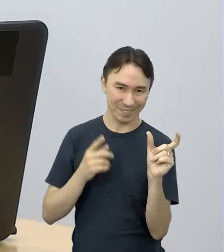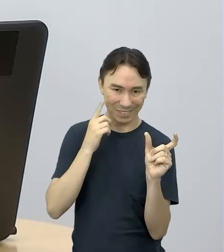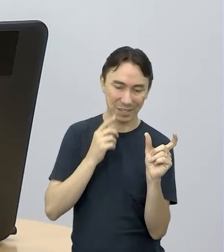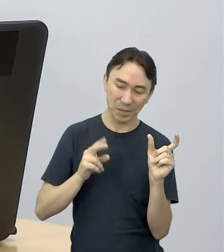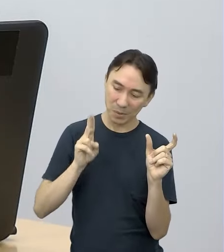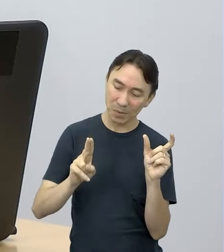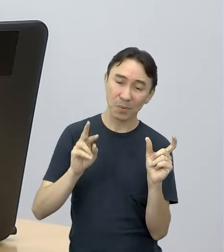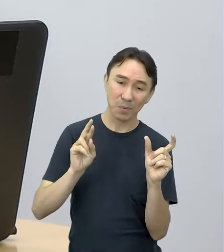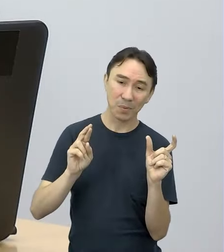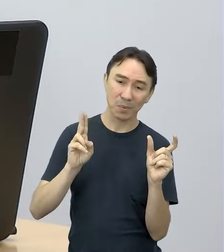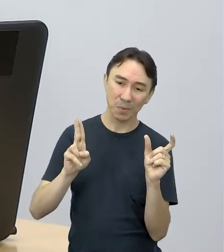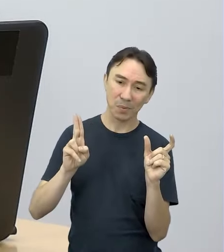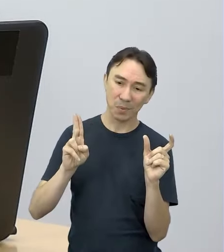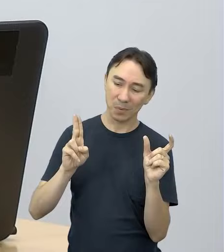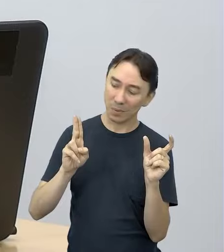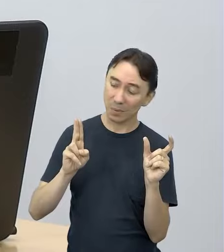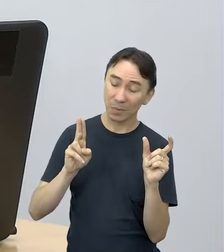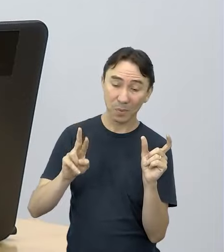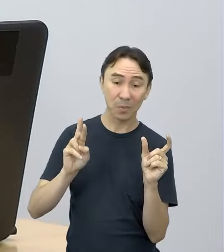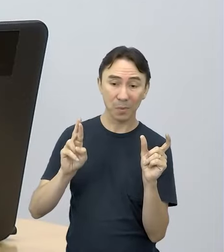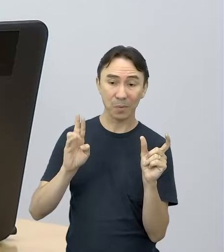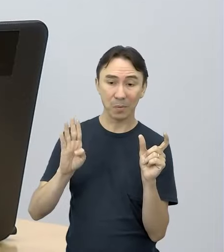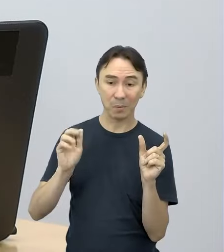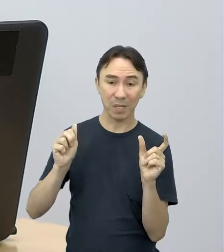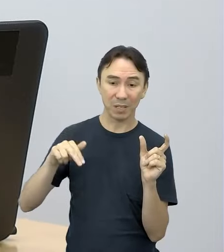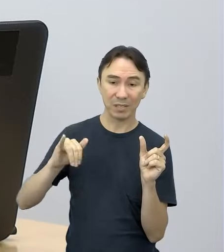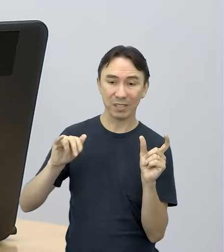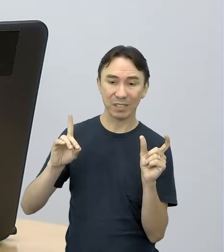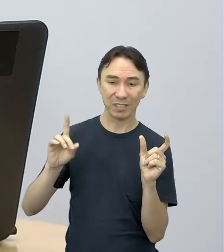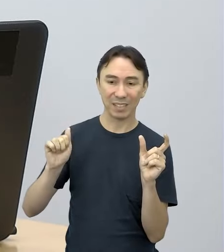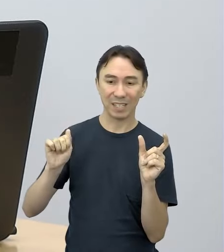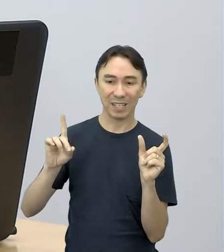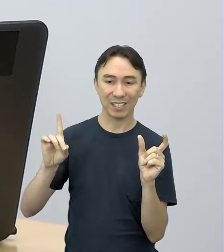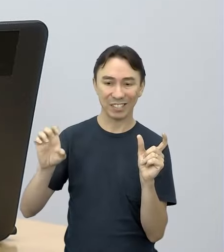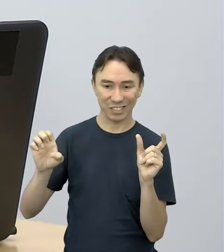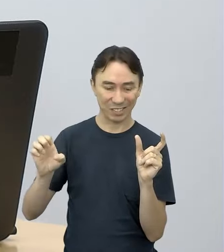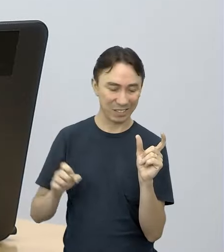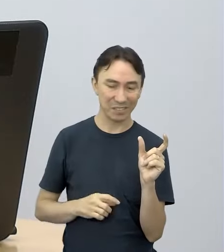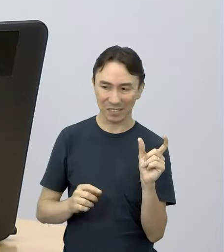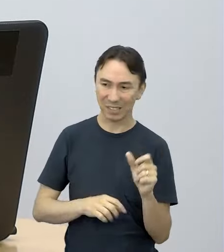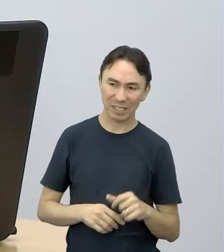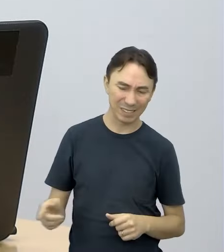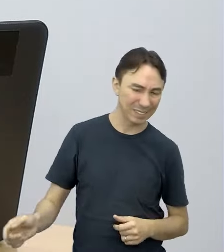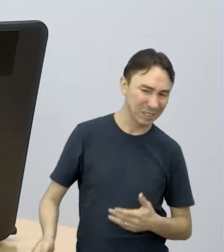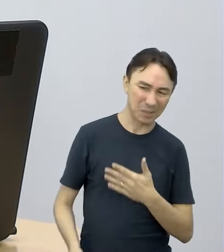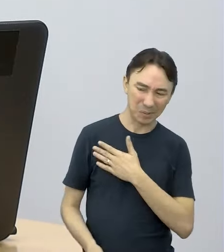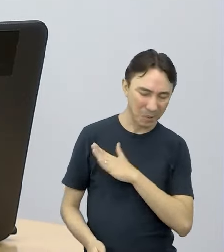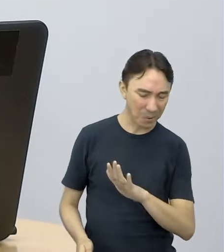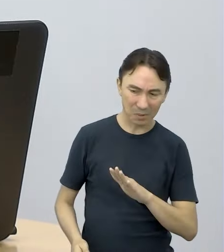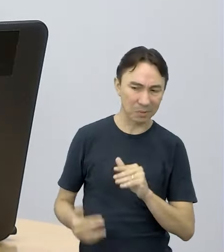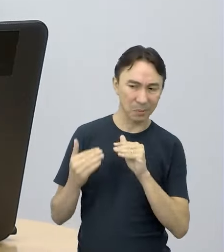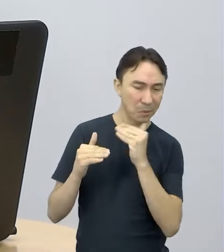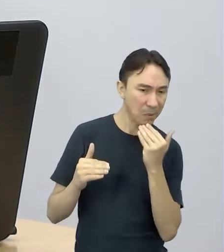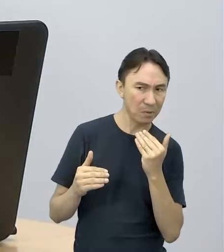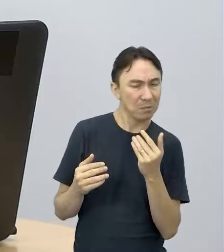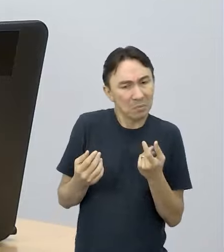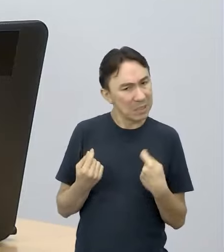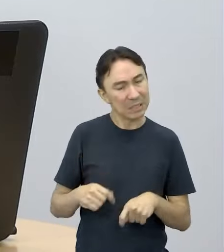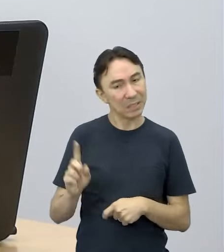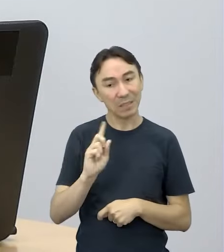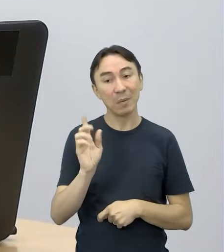você não precisa gostar, não precisa concordar, nem nada disso, né? Mas uma forma de se expressar, né, em que